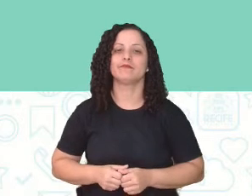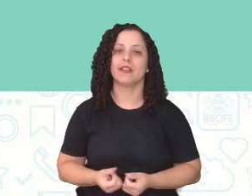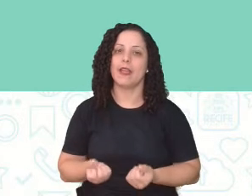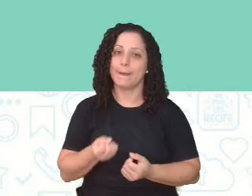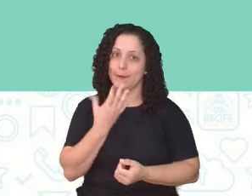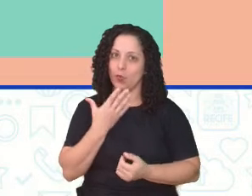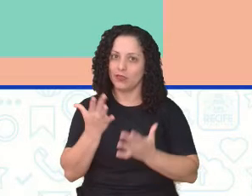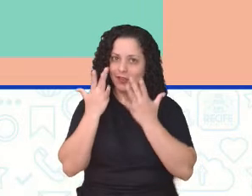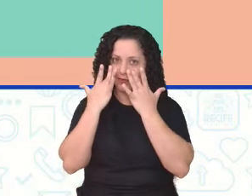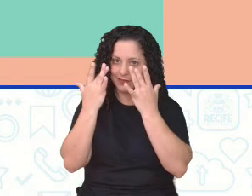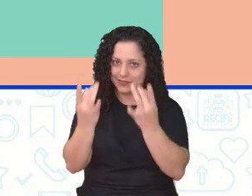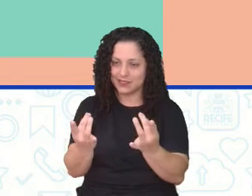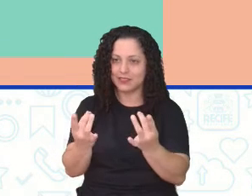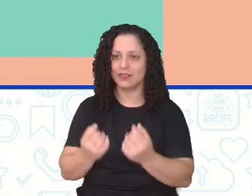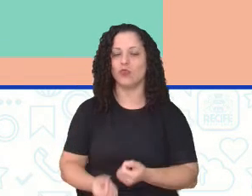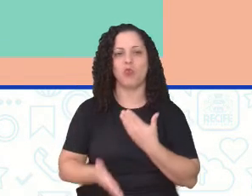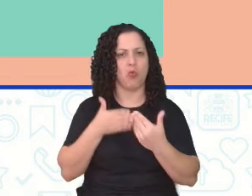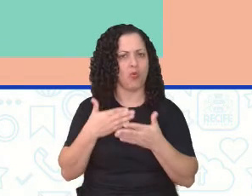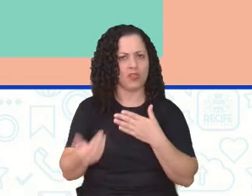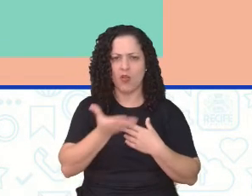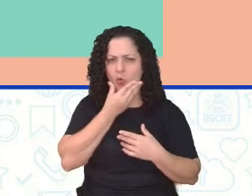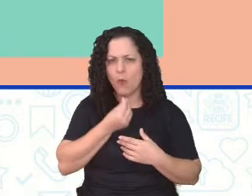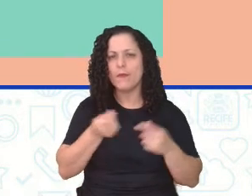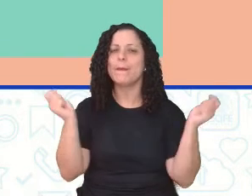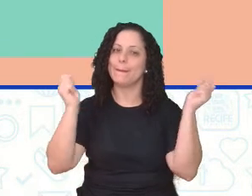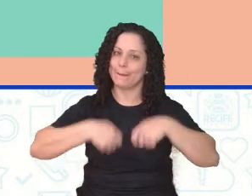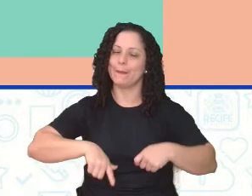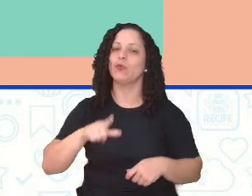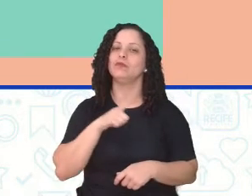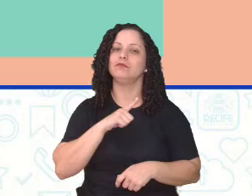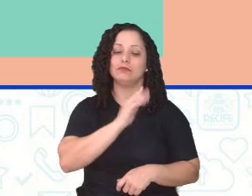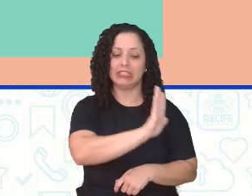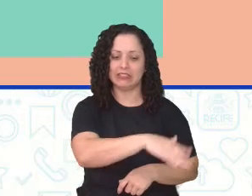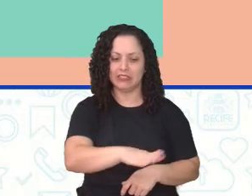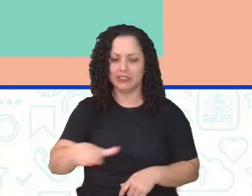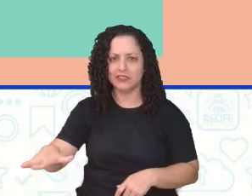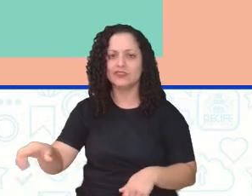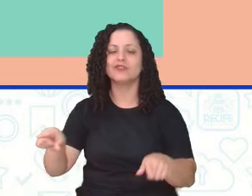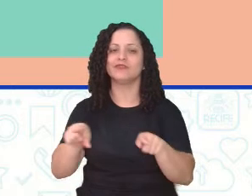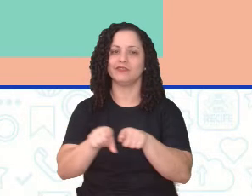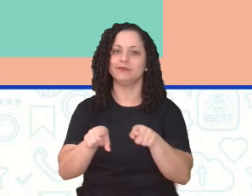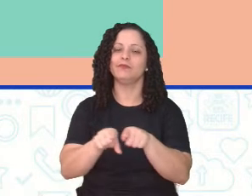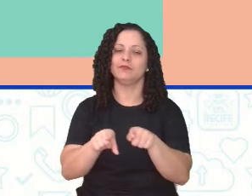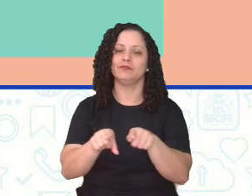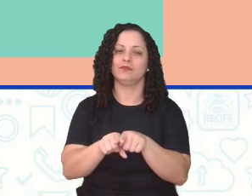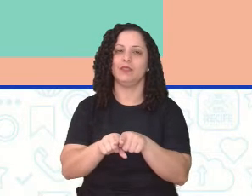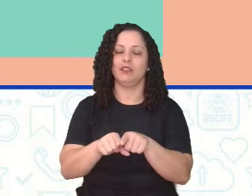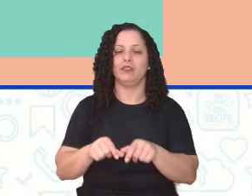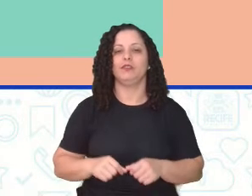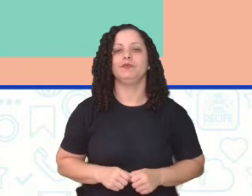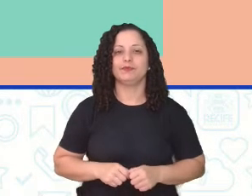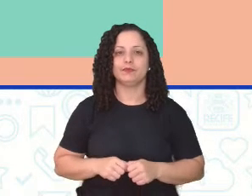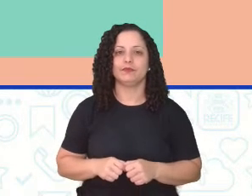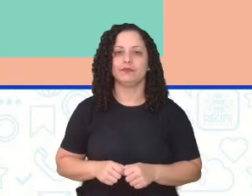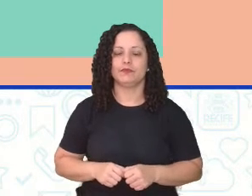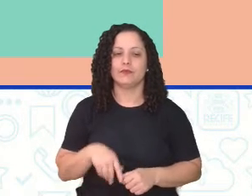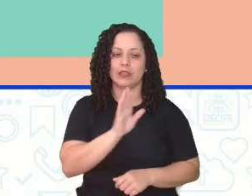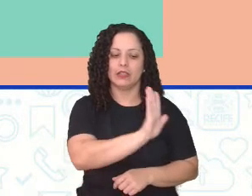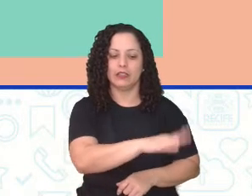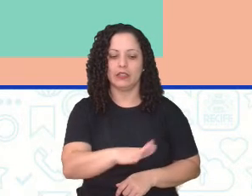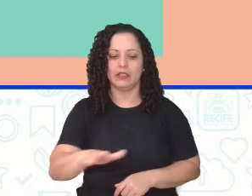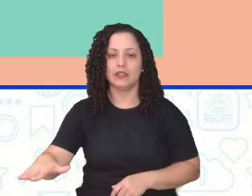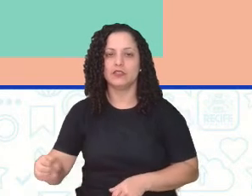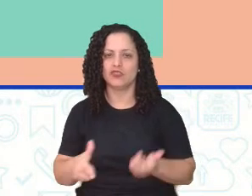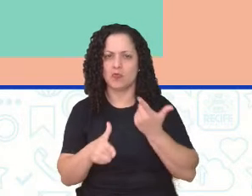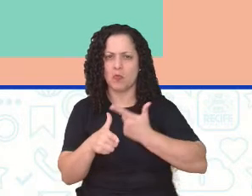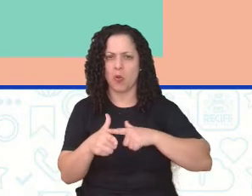atentos. Então, qualquer homem pode até ter. E até crianças que não, vamos dizer, que não têm diabetes,